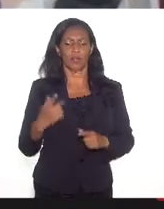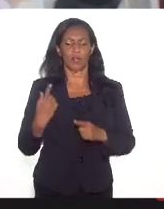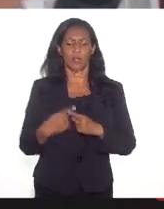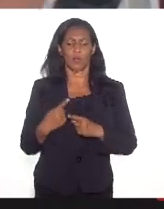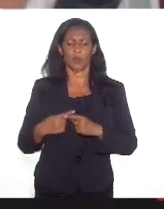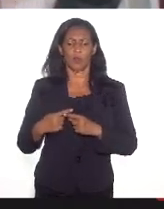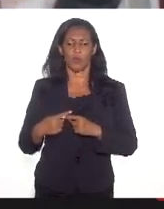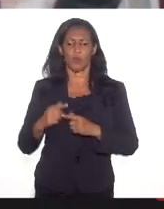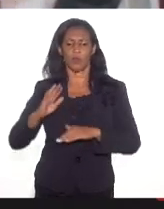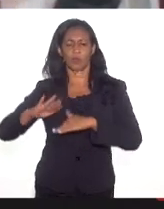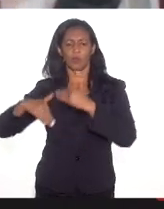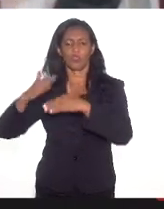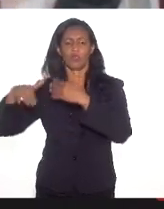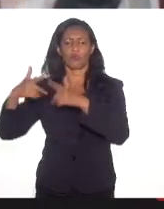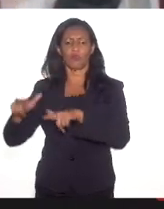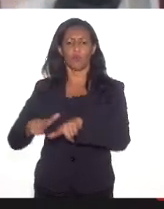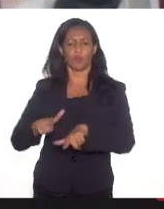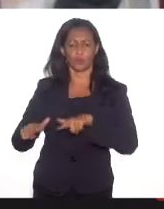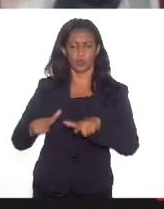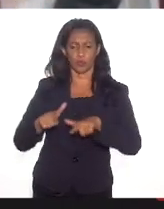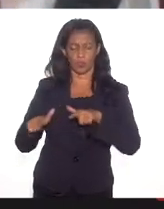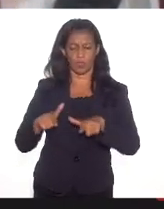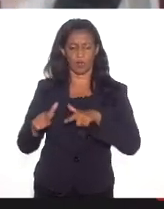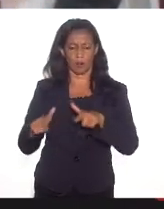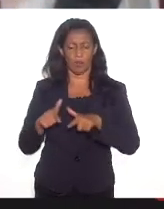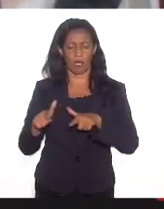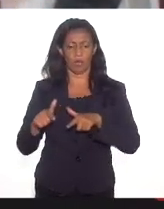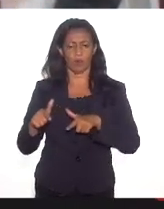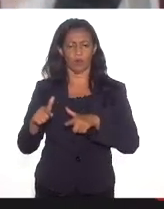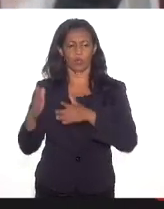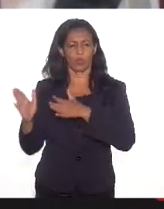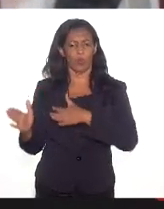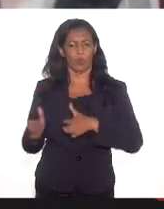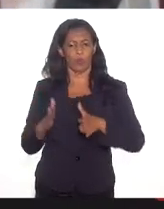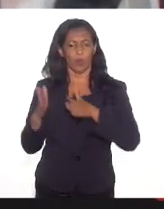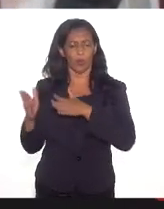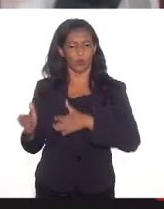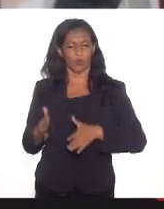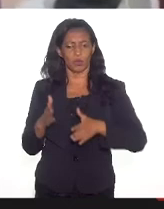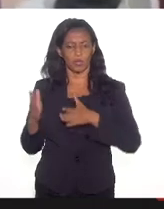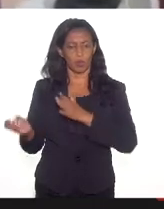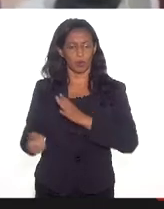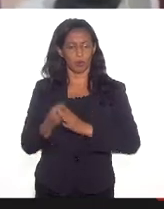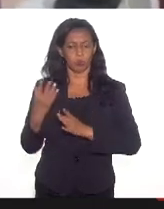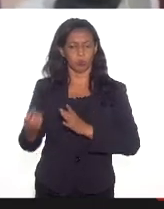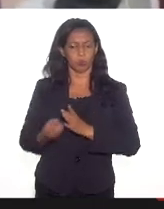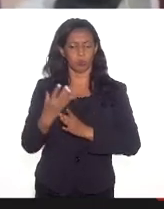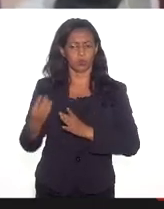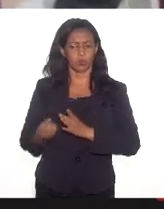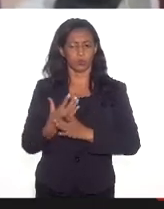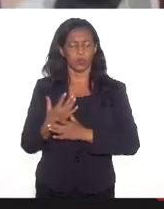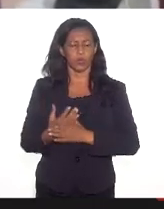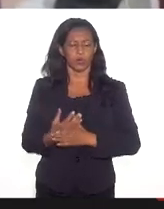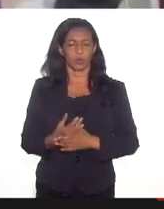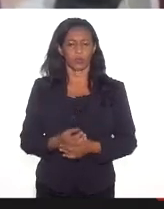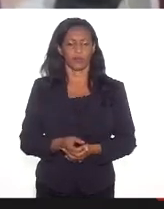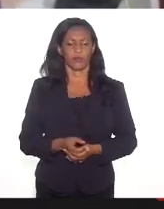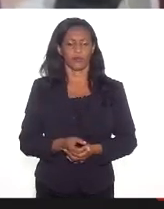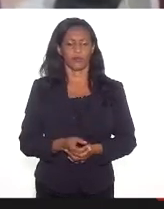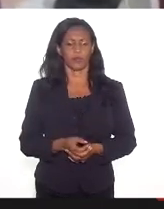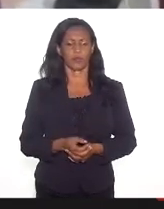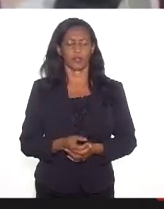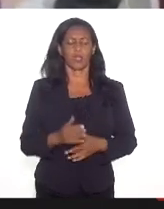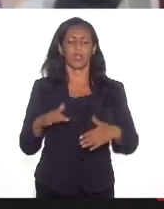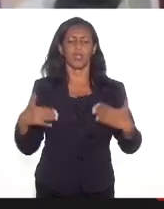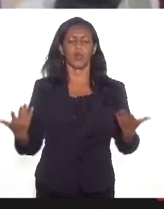momento de trabalho que nos permitiram aumentar a produção agrícola e também de pés que a serve e qual